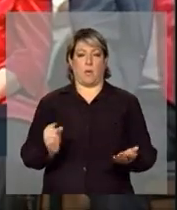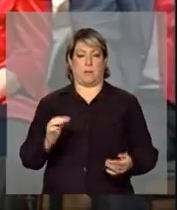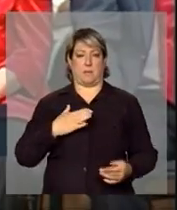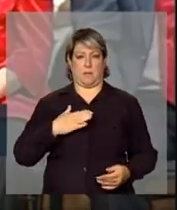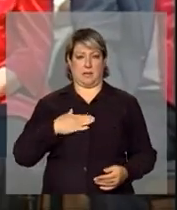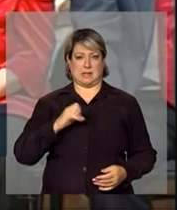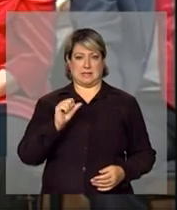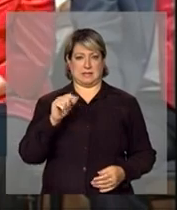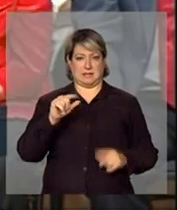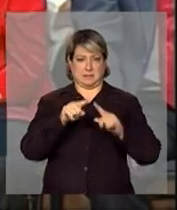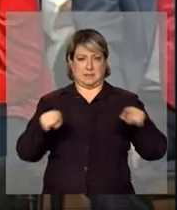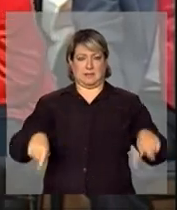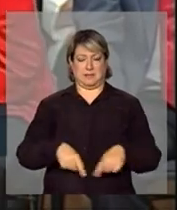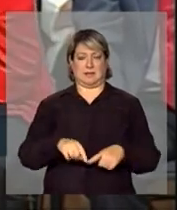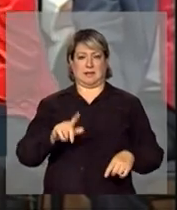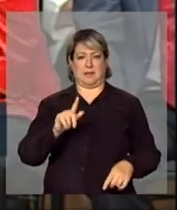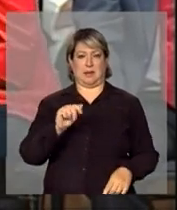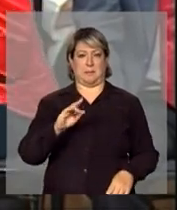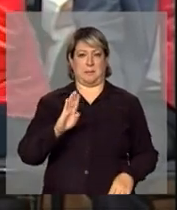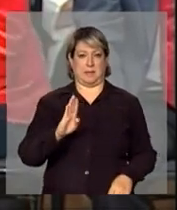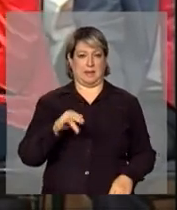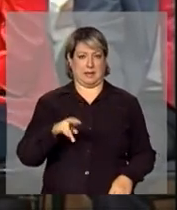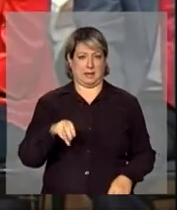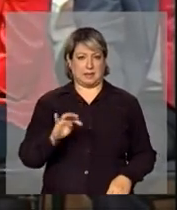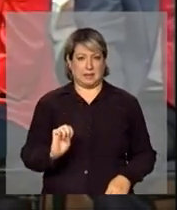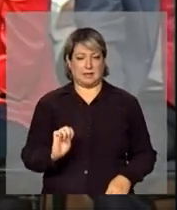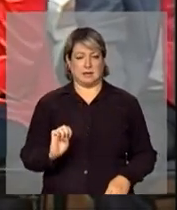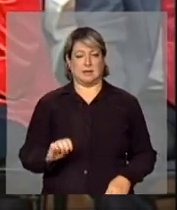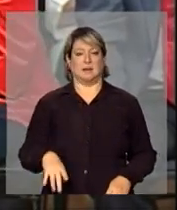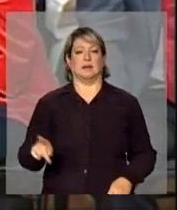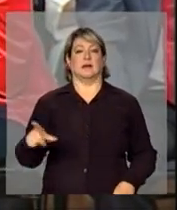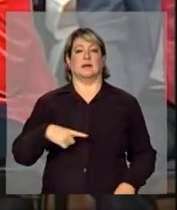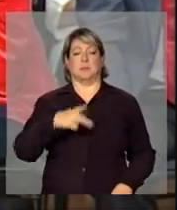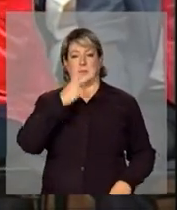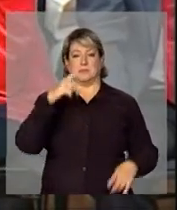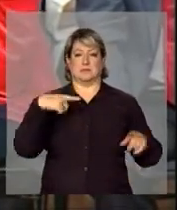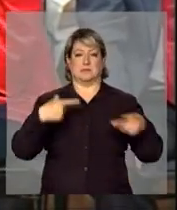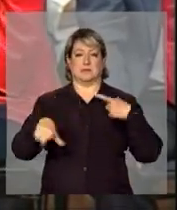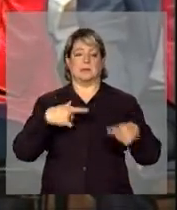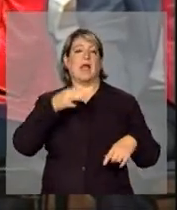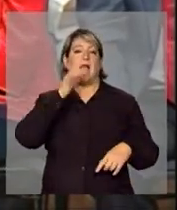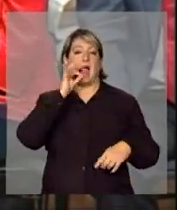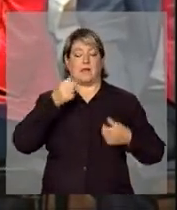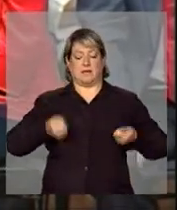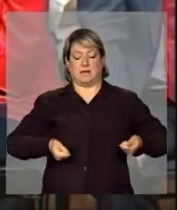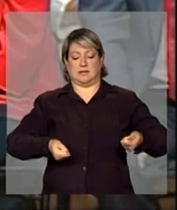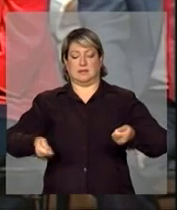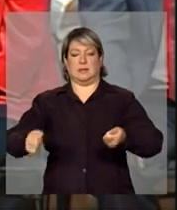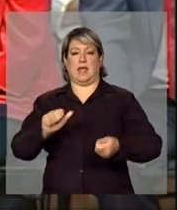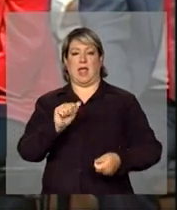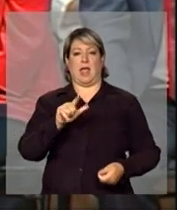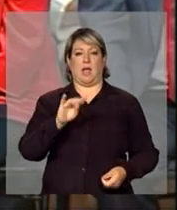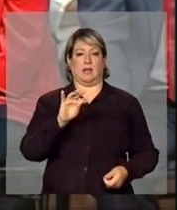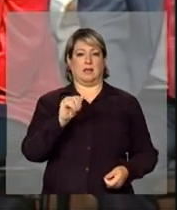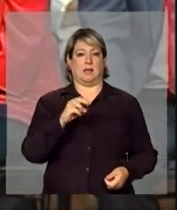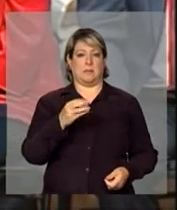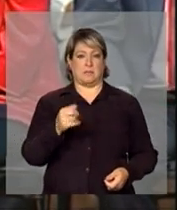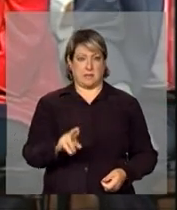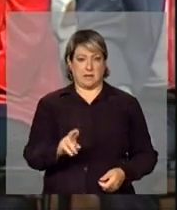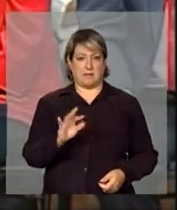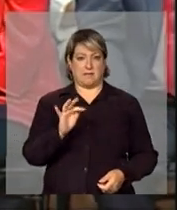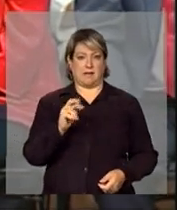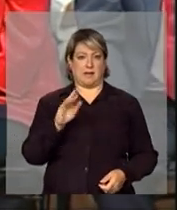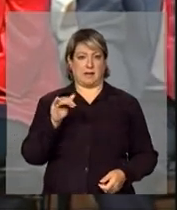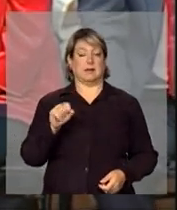no meu gabinete, fui recepcionado pelo servidor que serve o cafezinho, Altamir Farias,